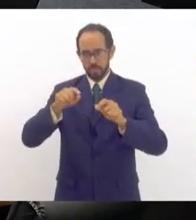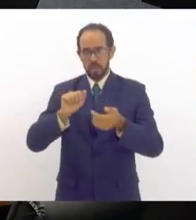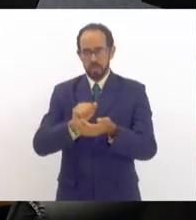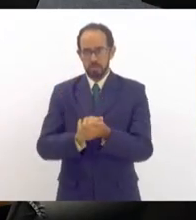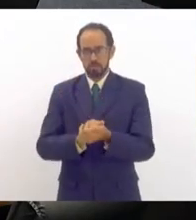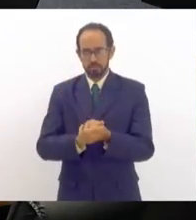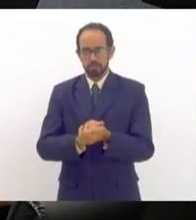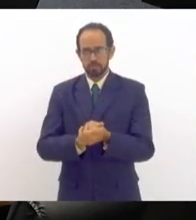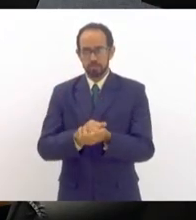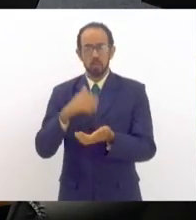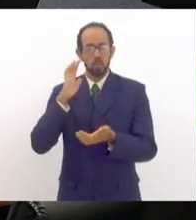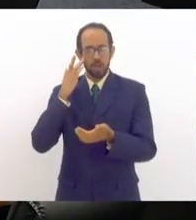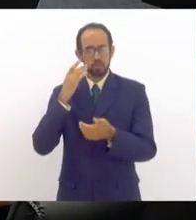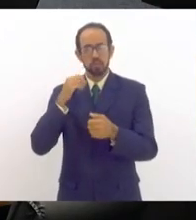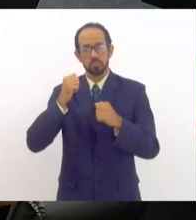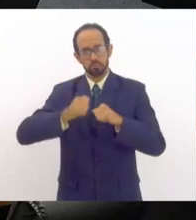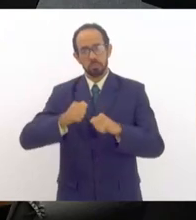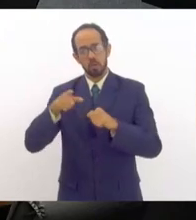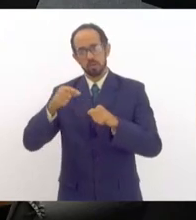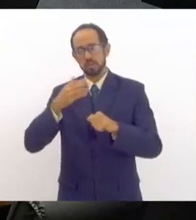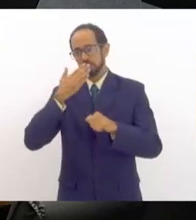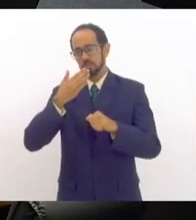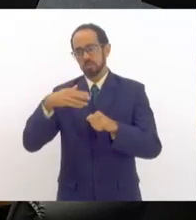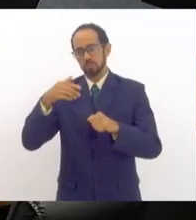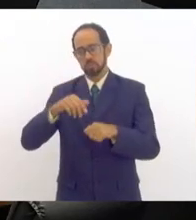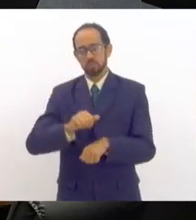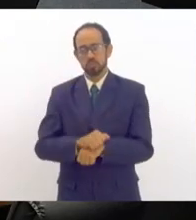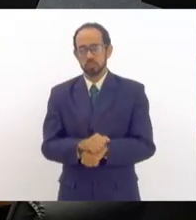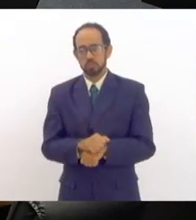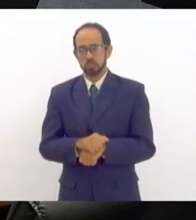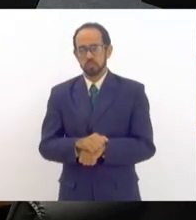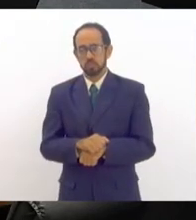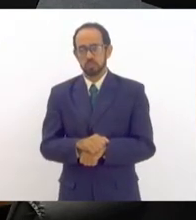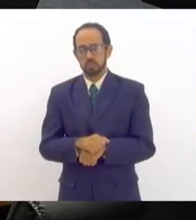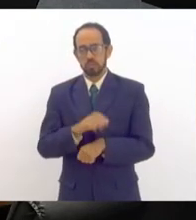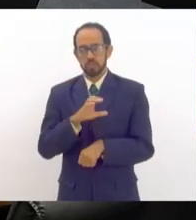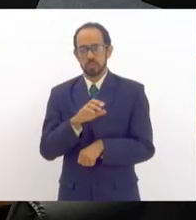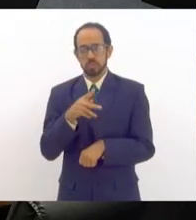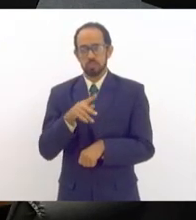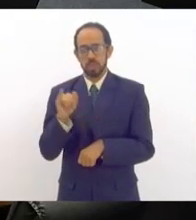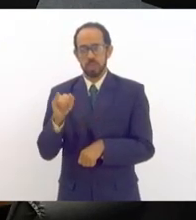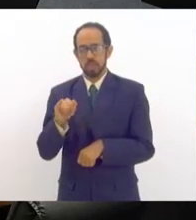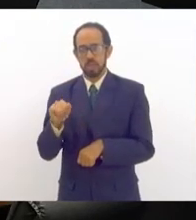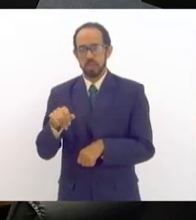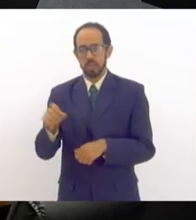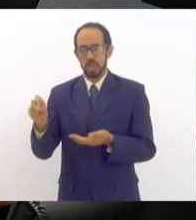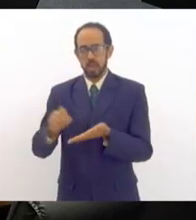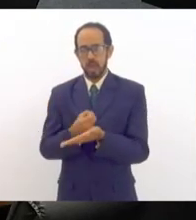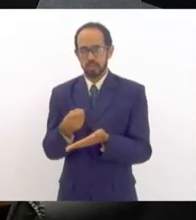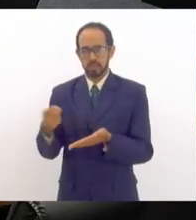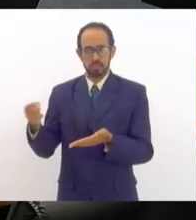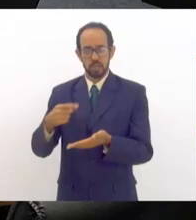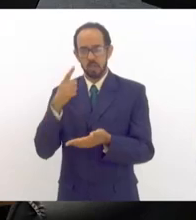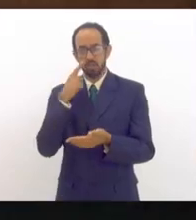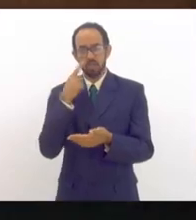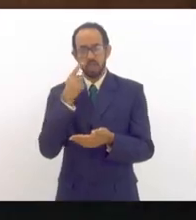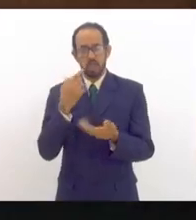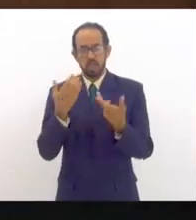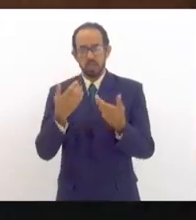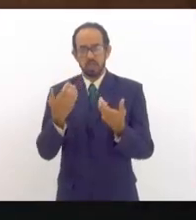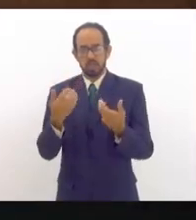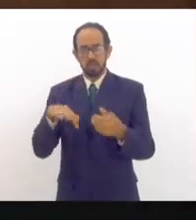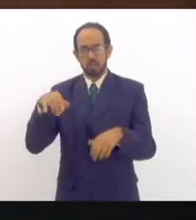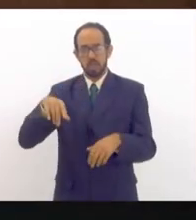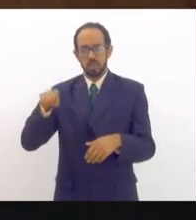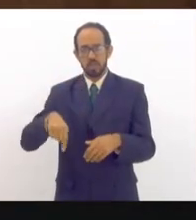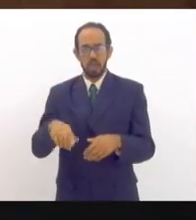acho que pode ser solicitado para Abel Você pode solicitar essa CPI ele assim não fica mais deseja assinar a gente faz